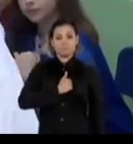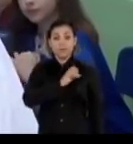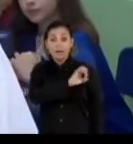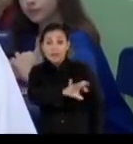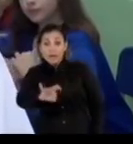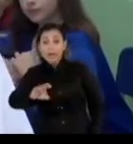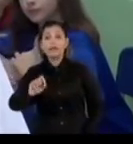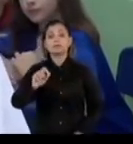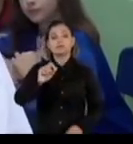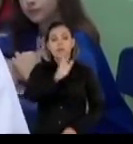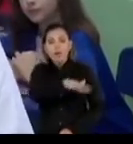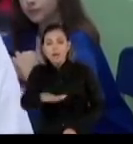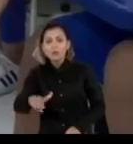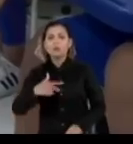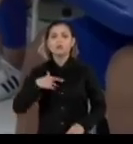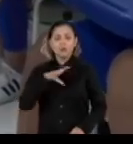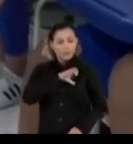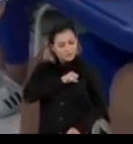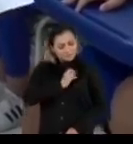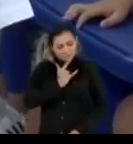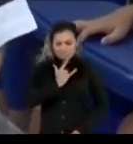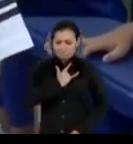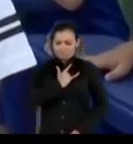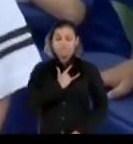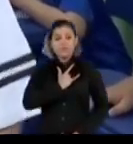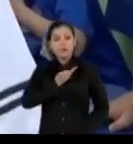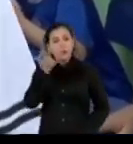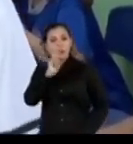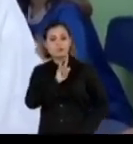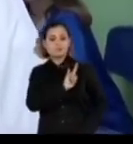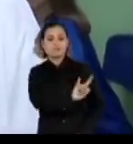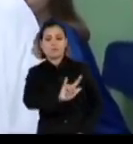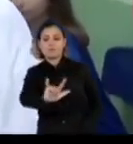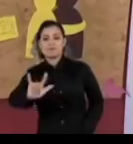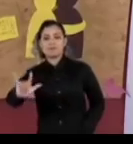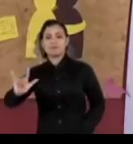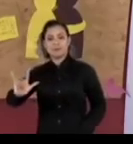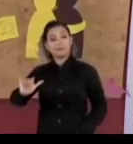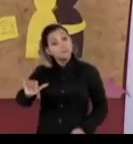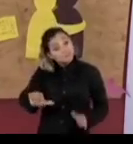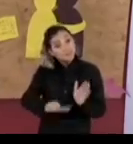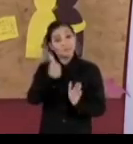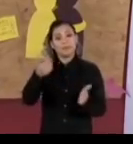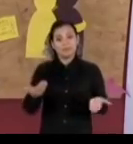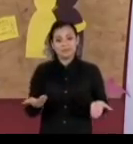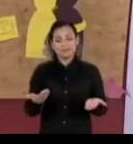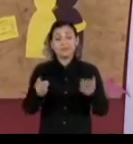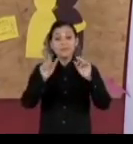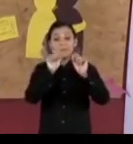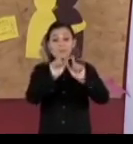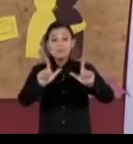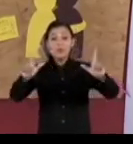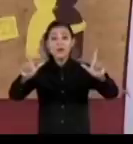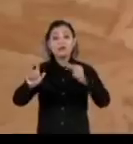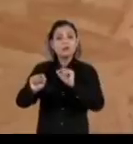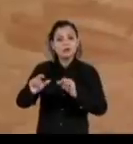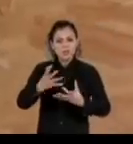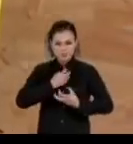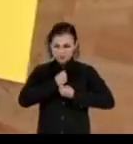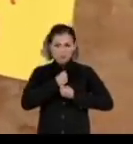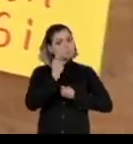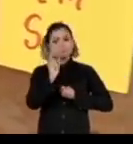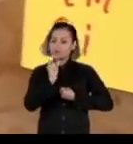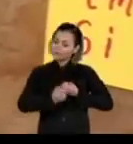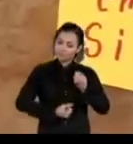cada pessoa se amar mais, porque é assim que a gente consegue amar as outras pessoas. Então a gente vem sempre em primeiro lugar. Até um mural foi criado para que não guardem